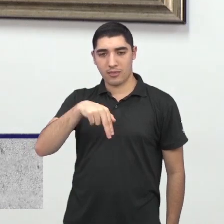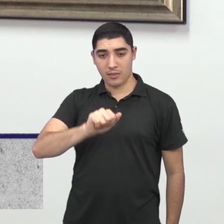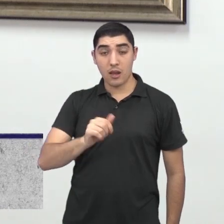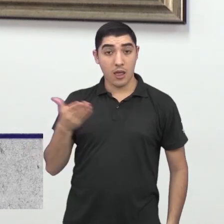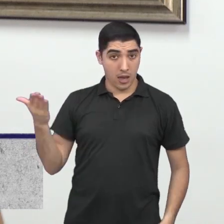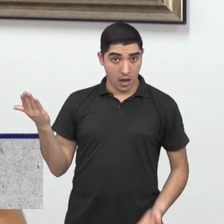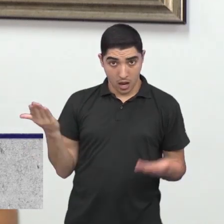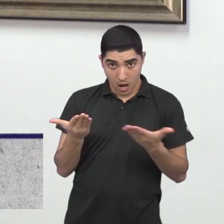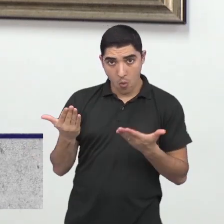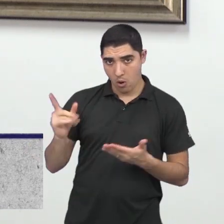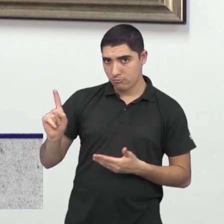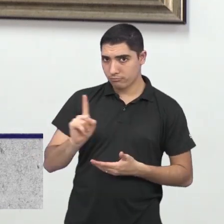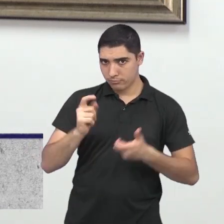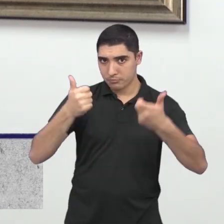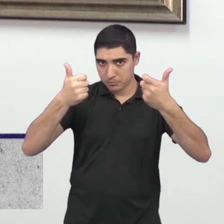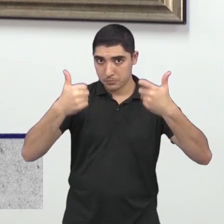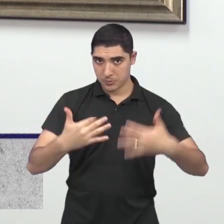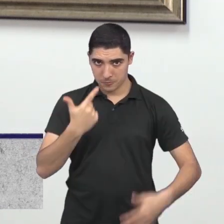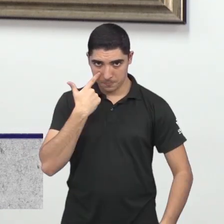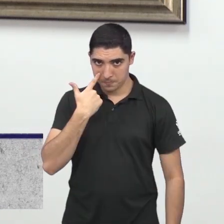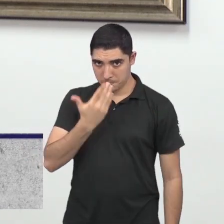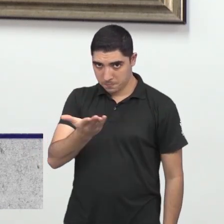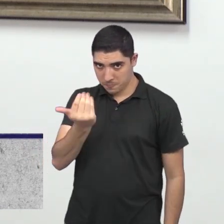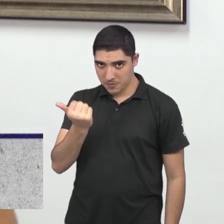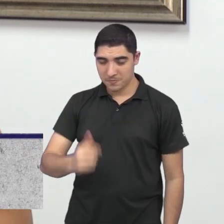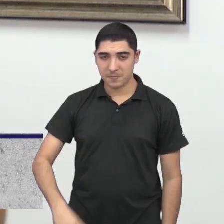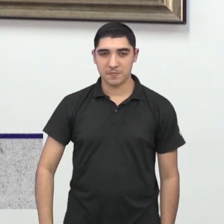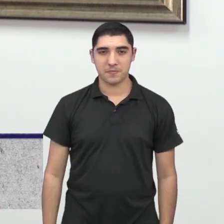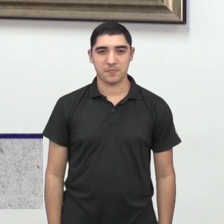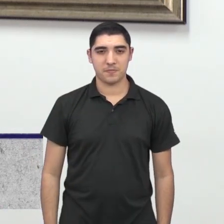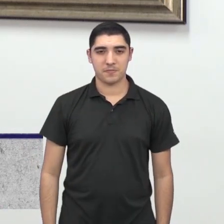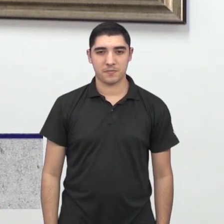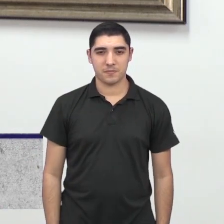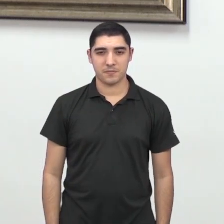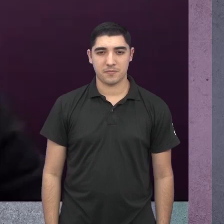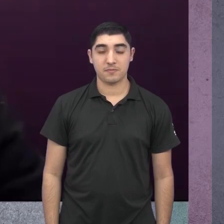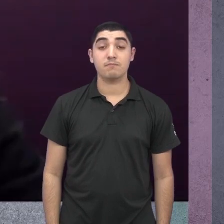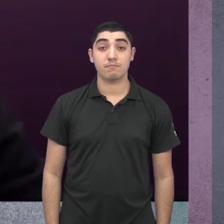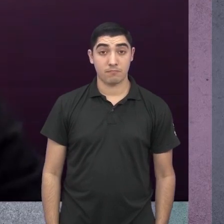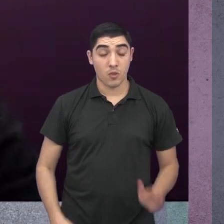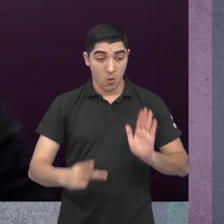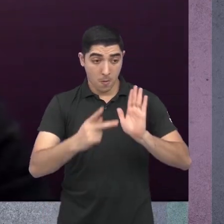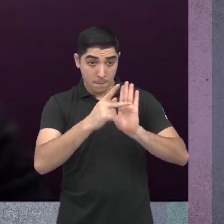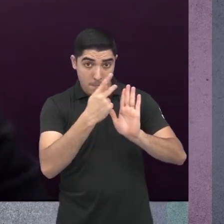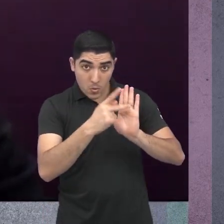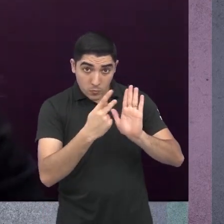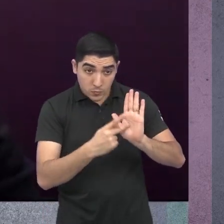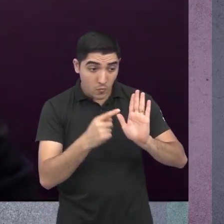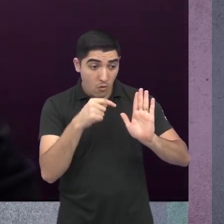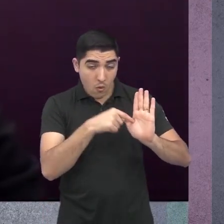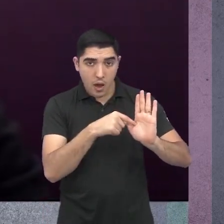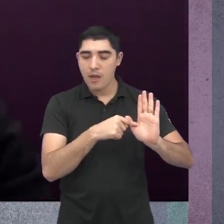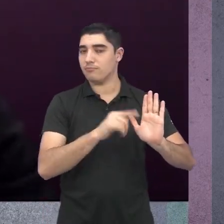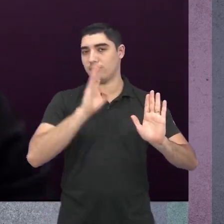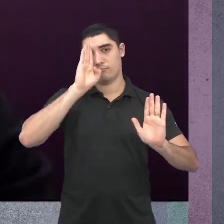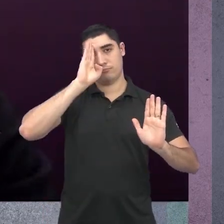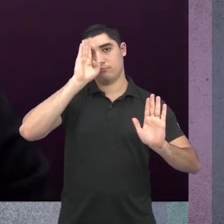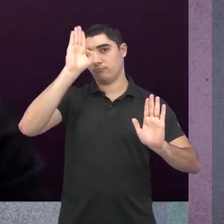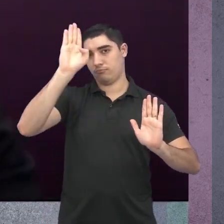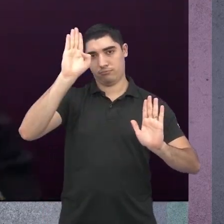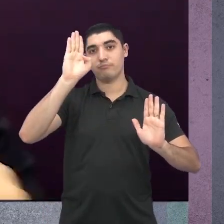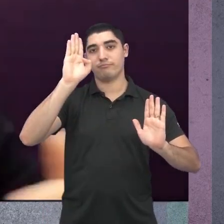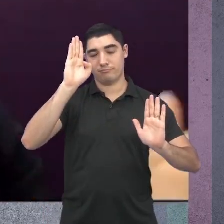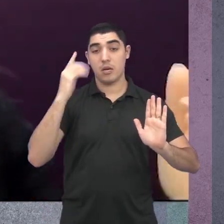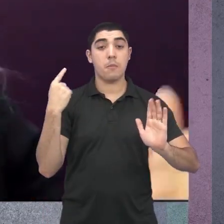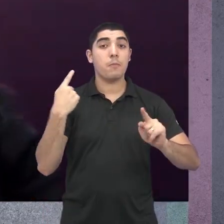Maciel, que vai explicar um pouquinho mais pra gente. Vamos conferir? Seu portfólio, ele é a caixa de